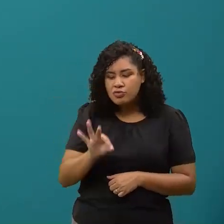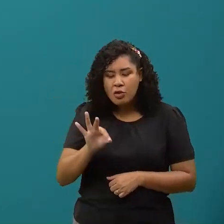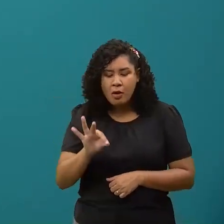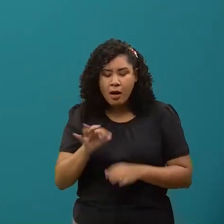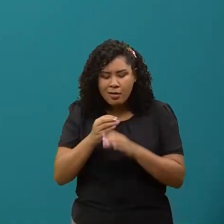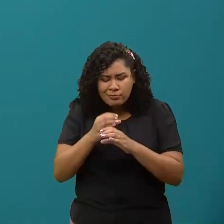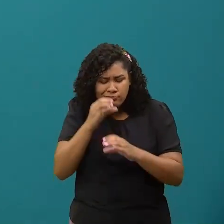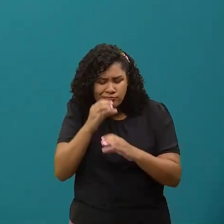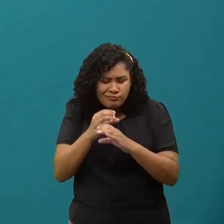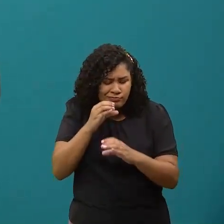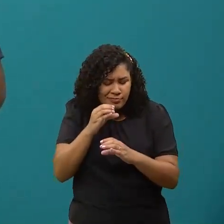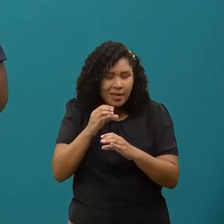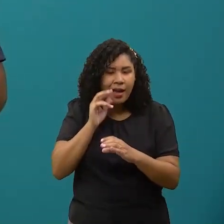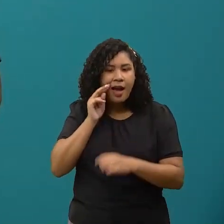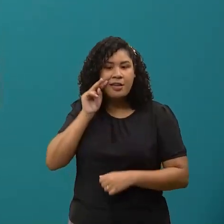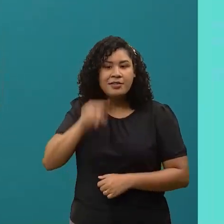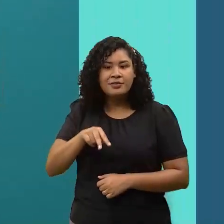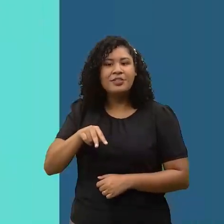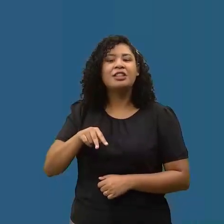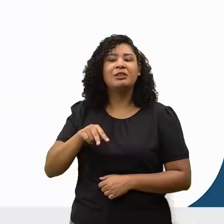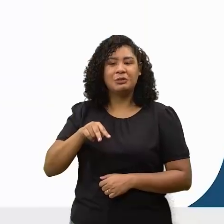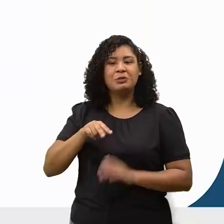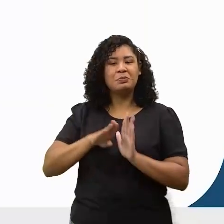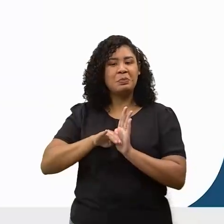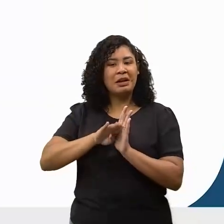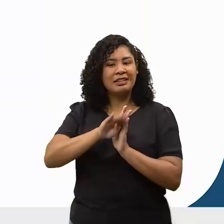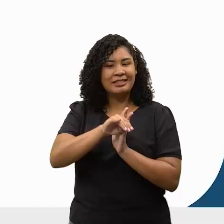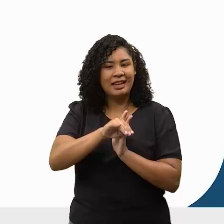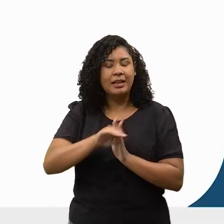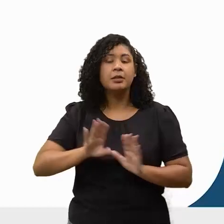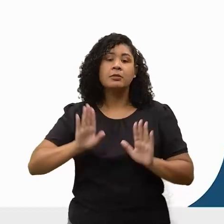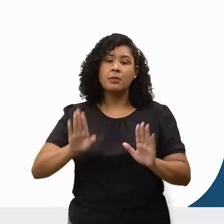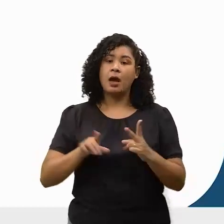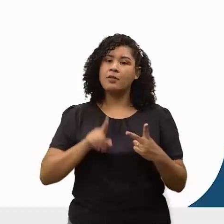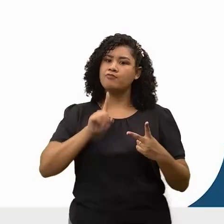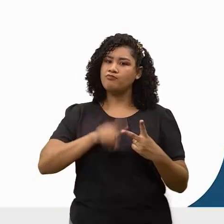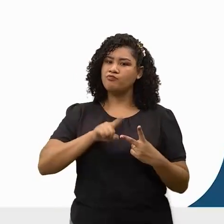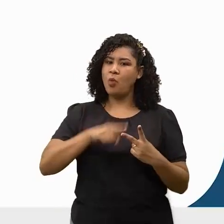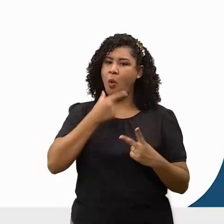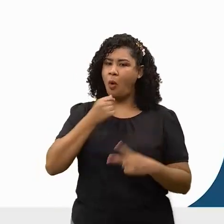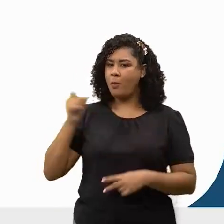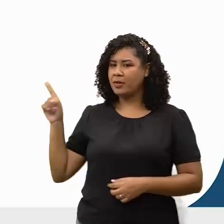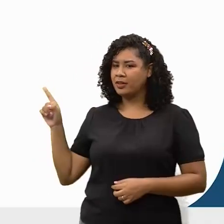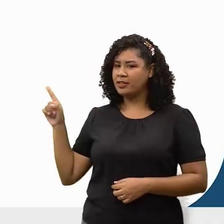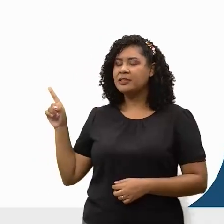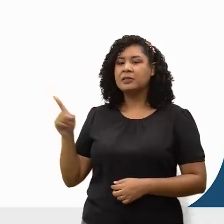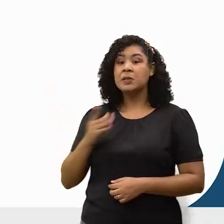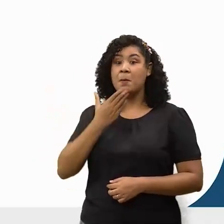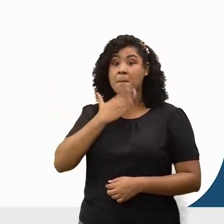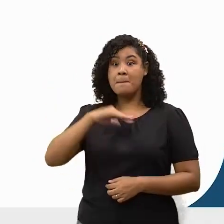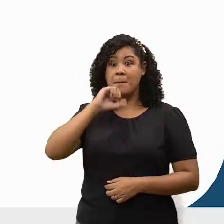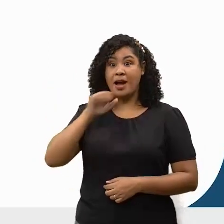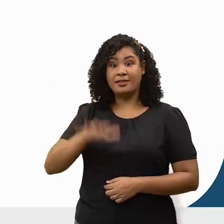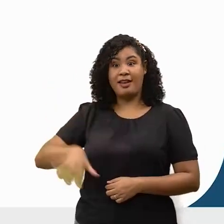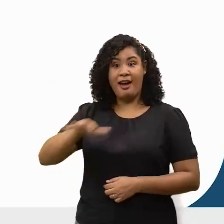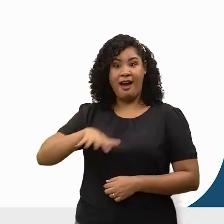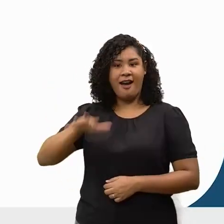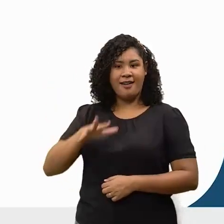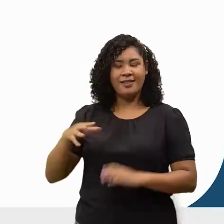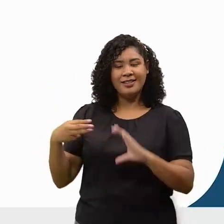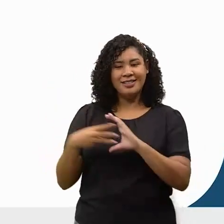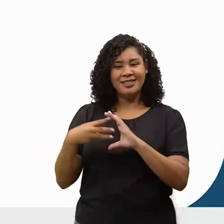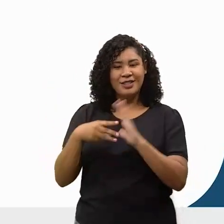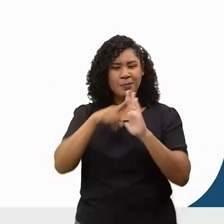microscópio. Mas, na verdade, o pai da citologia é o inglês Robert Hooke. O que o Robert Hooke